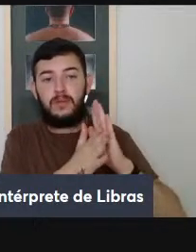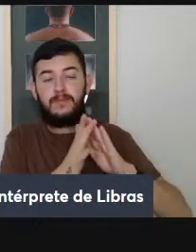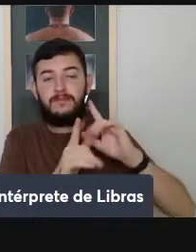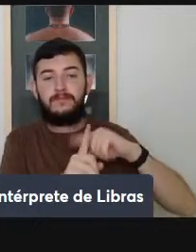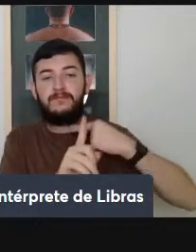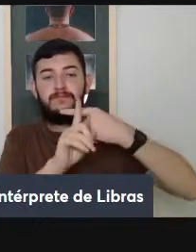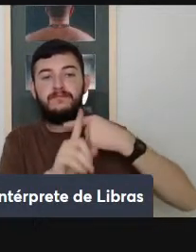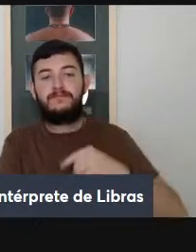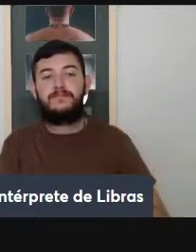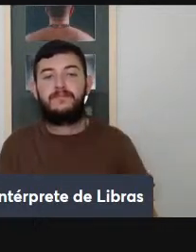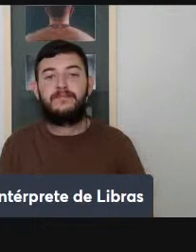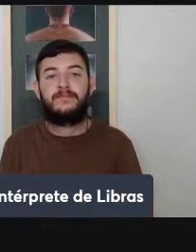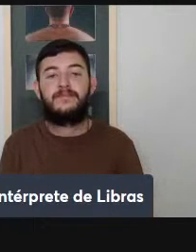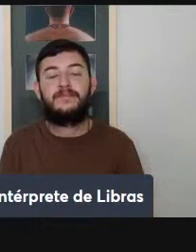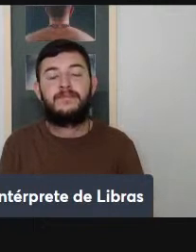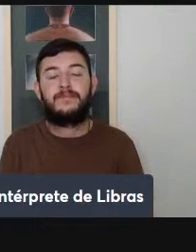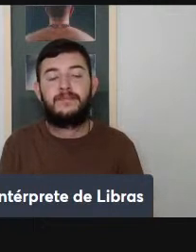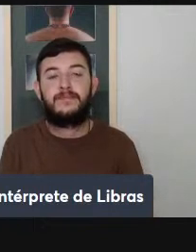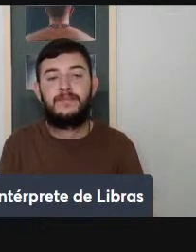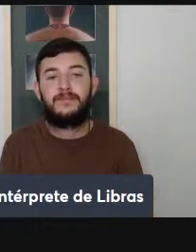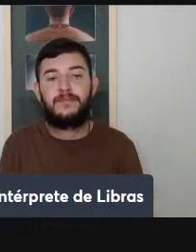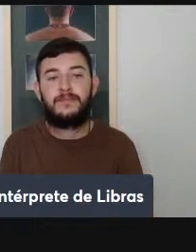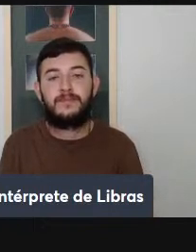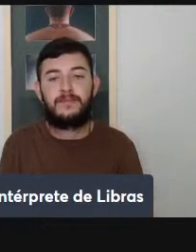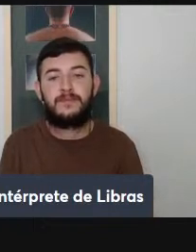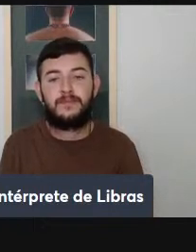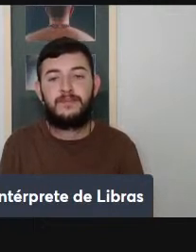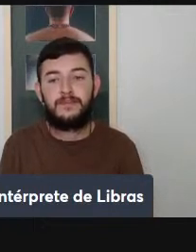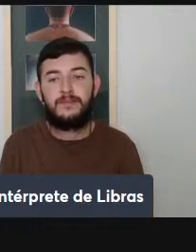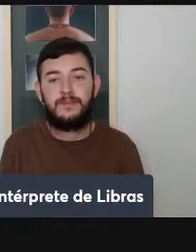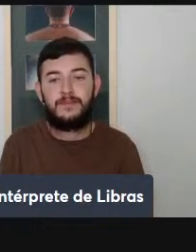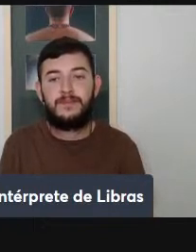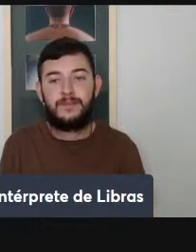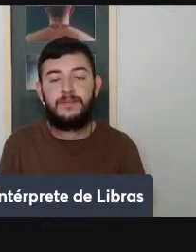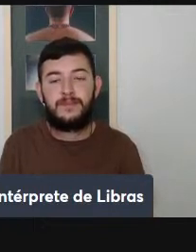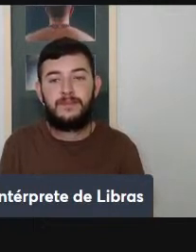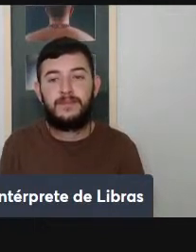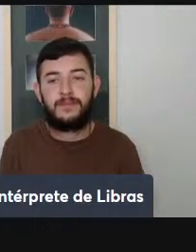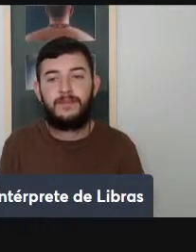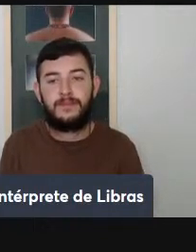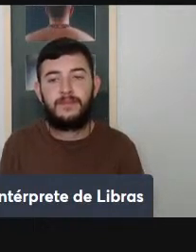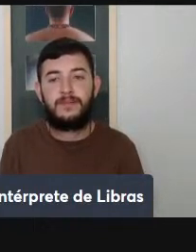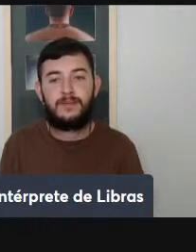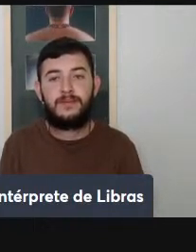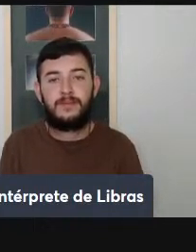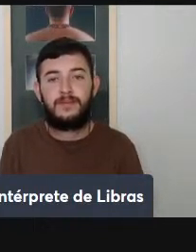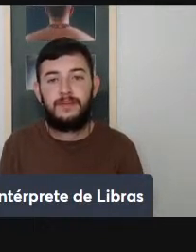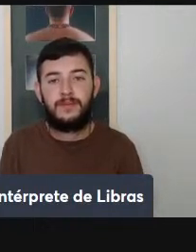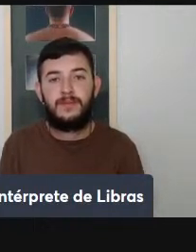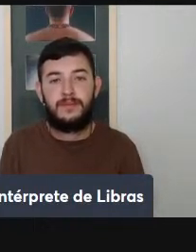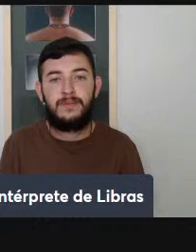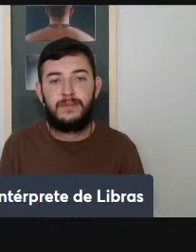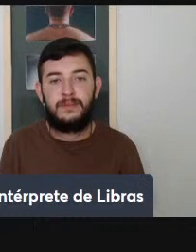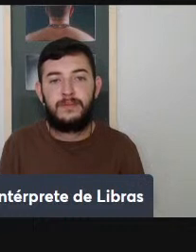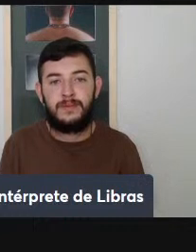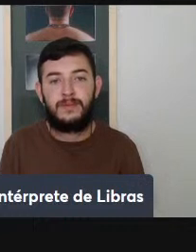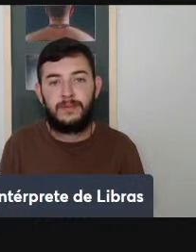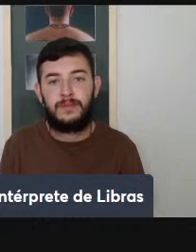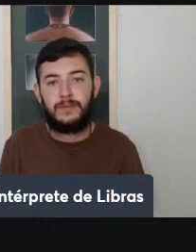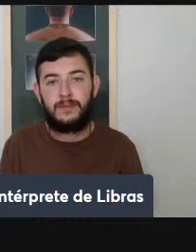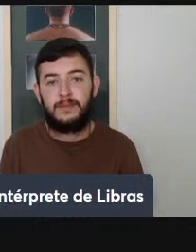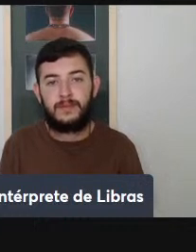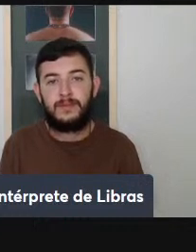to change things? Well, there are several kinds of things to do. We can